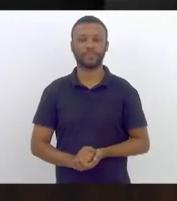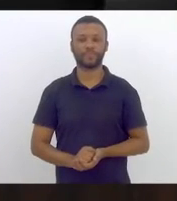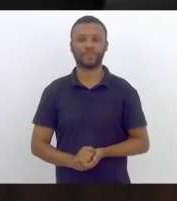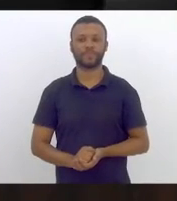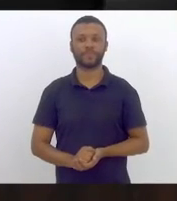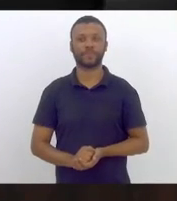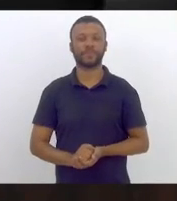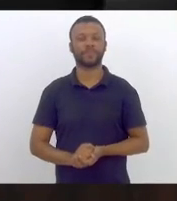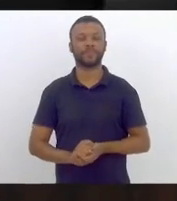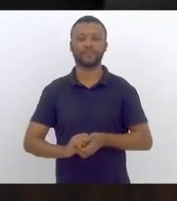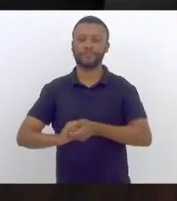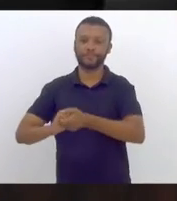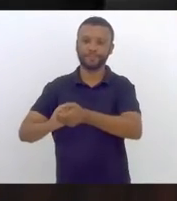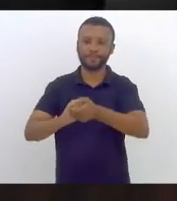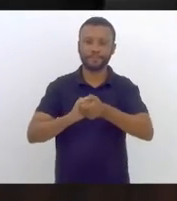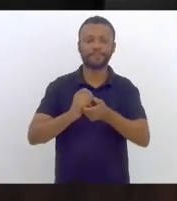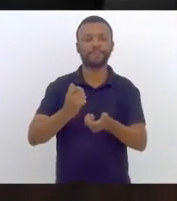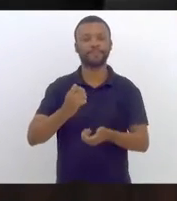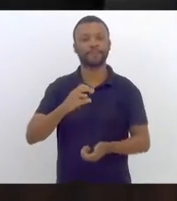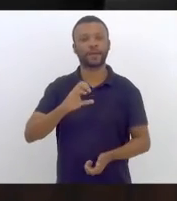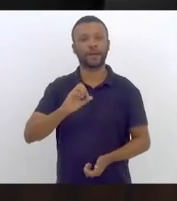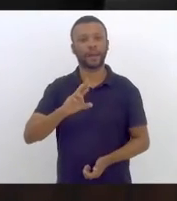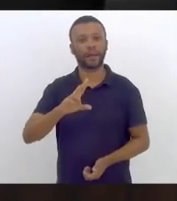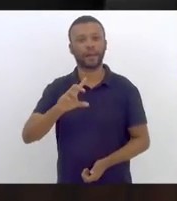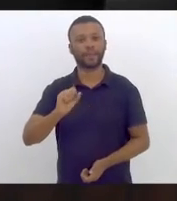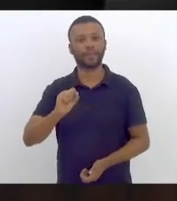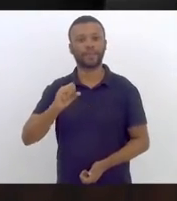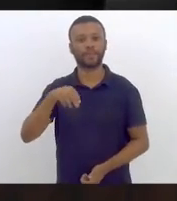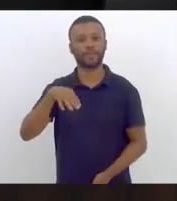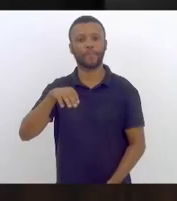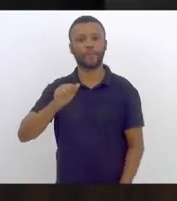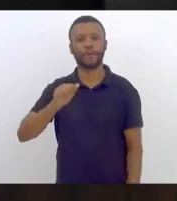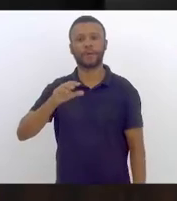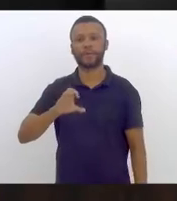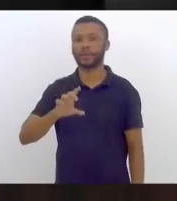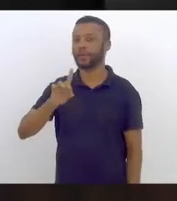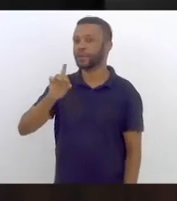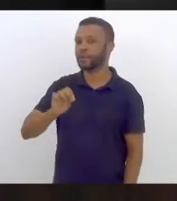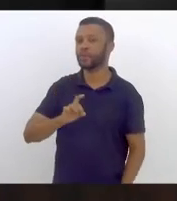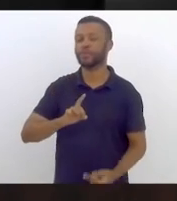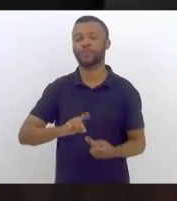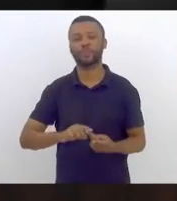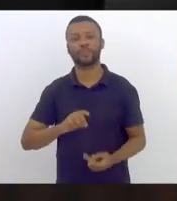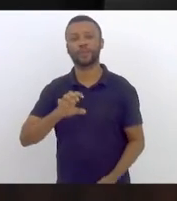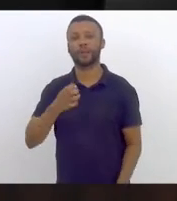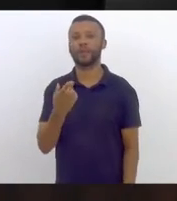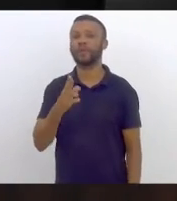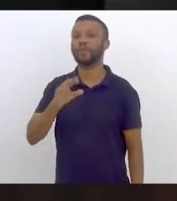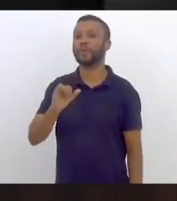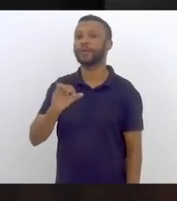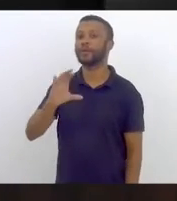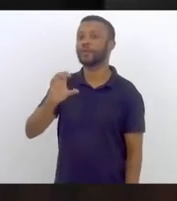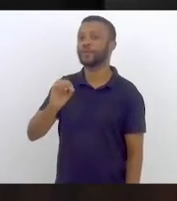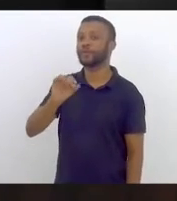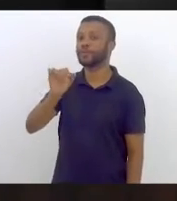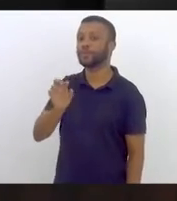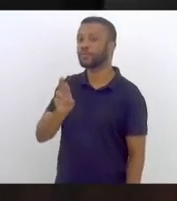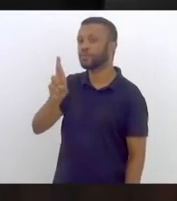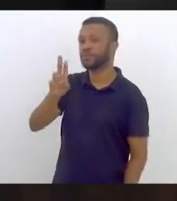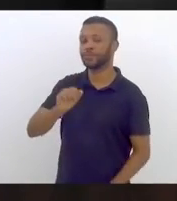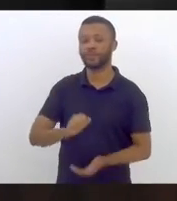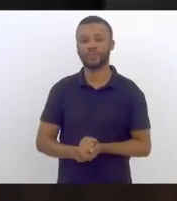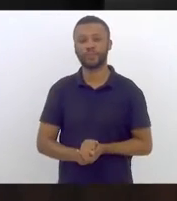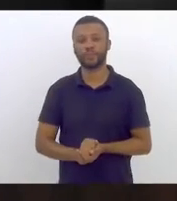deputado Carlos Macedo, Valdo Ceasa, Eurico Júnior, Renan Ferreirinha,